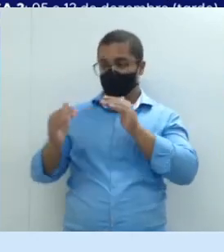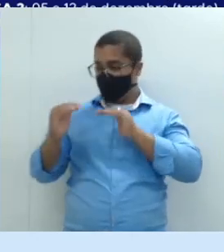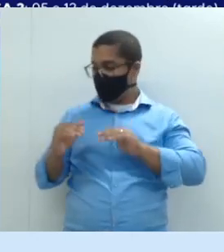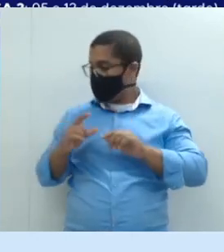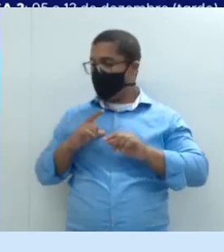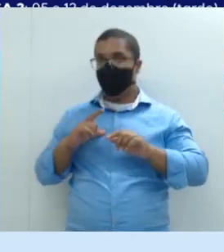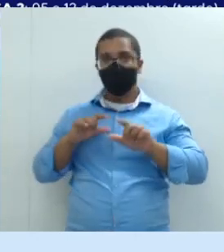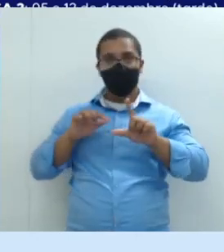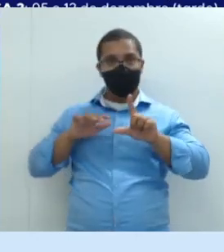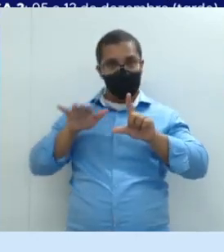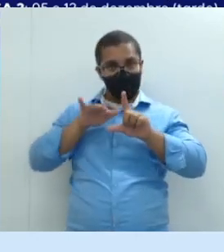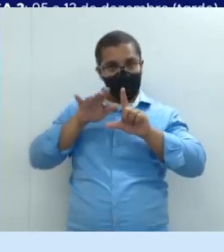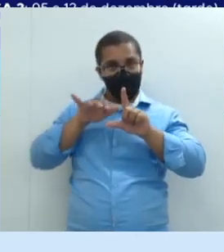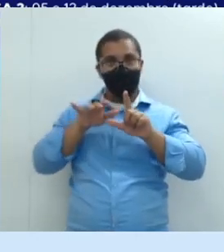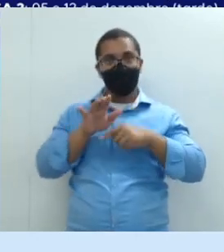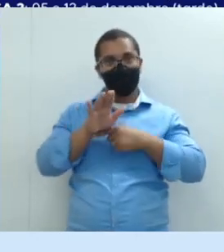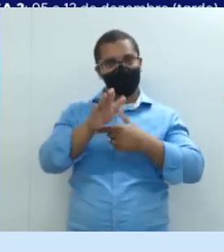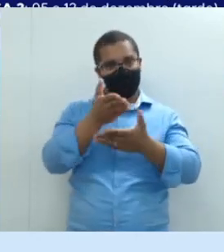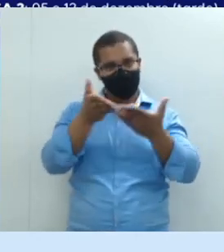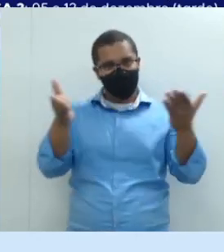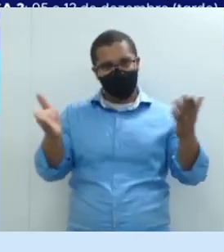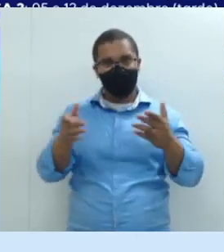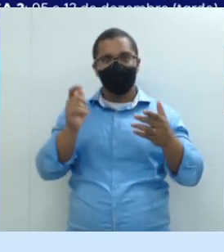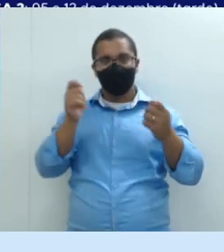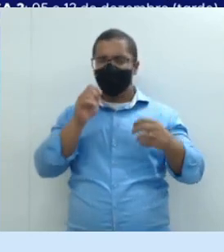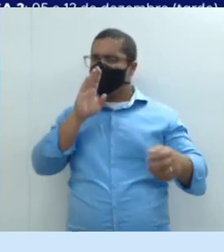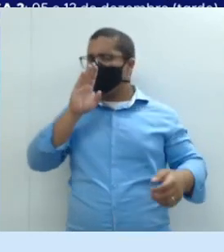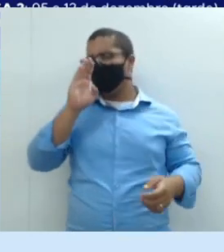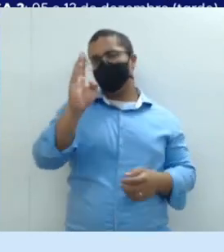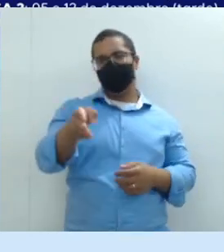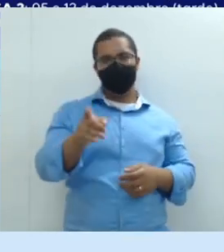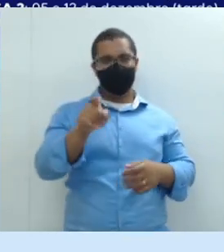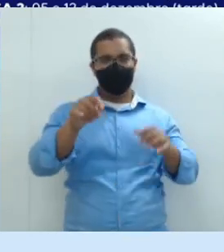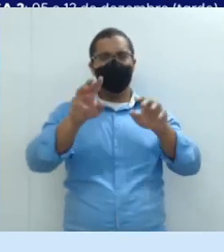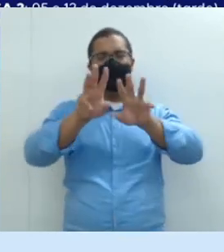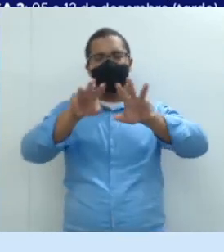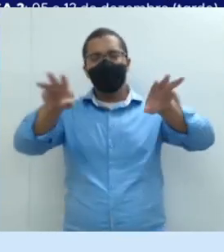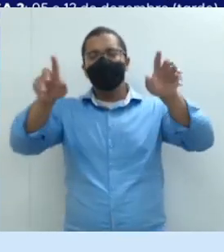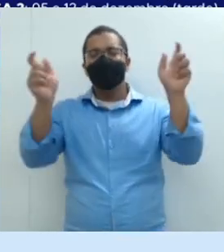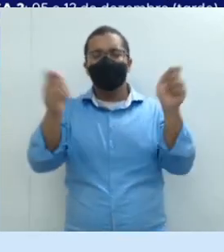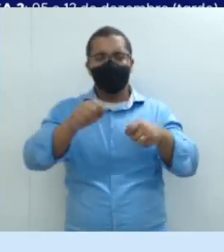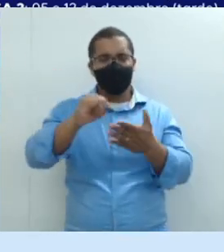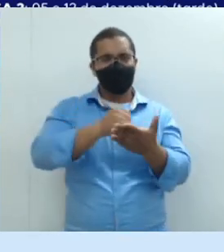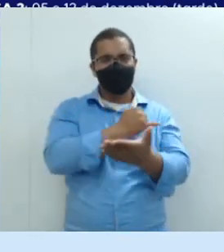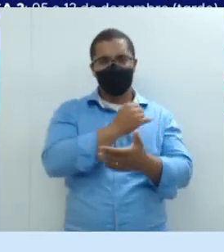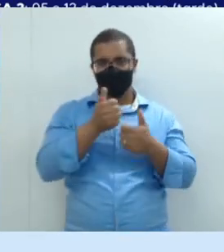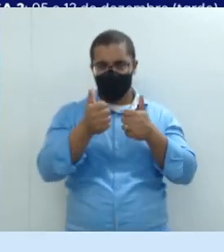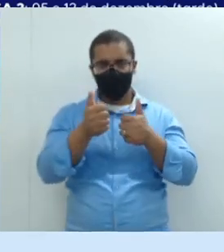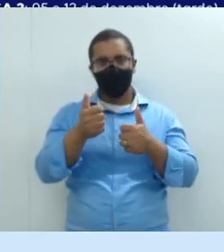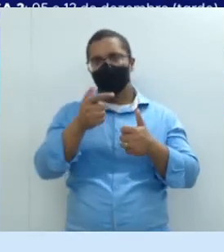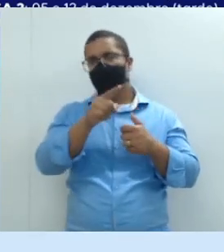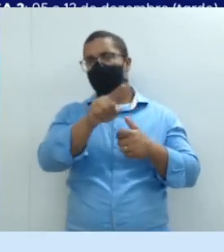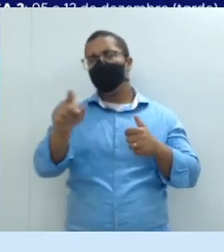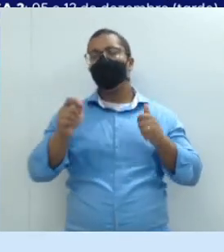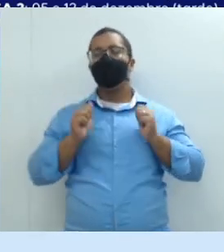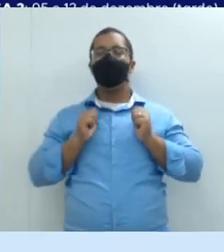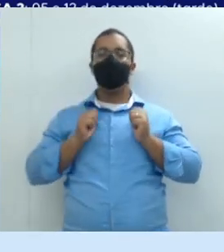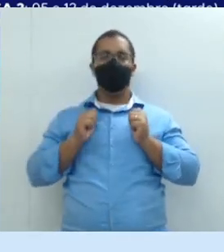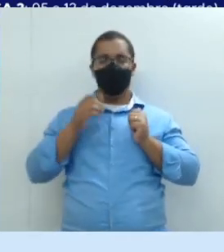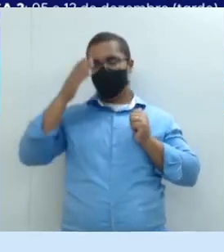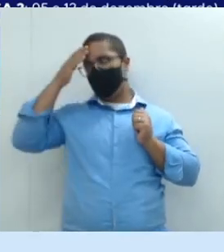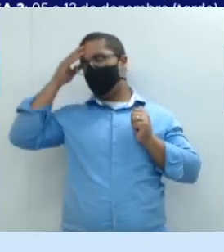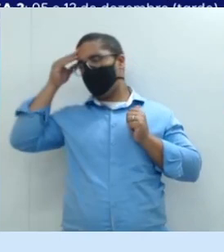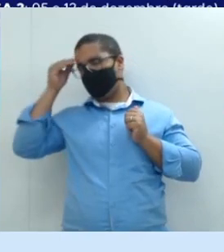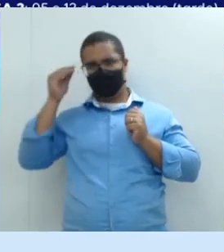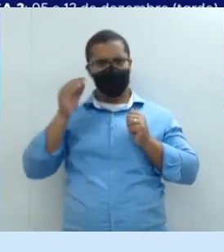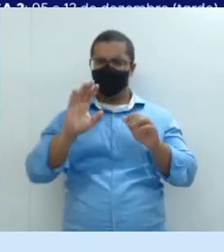ter um QR Code para te ajudar nessa missão, te direcionar rapidamente para esse local de inscrição. Não tem motivo para ficar aí parado e esquecer, tá